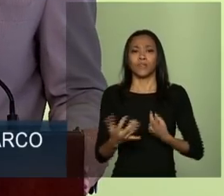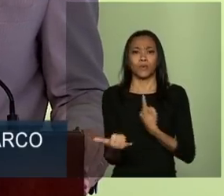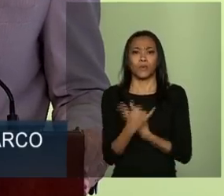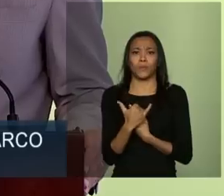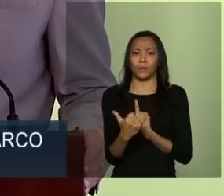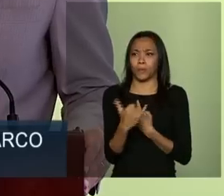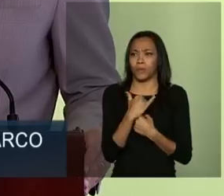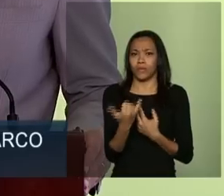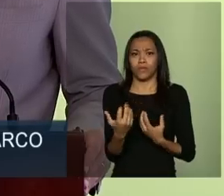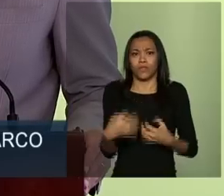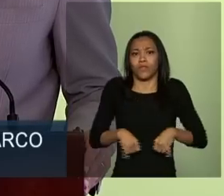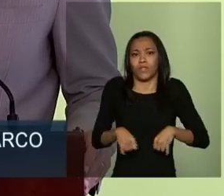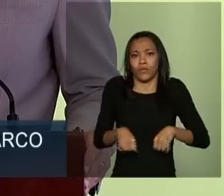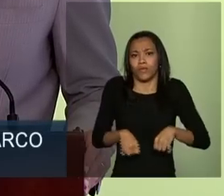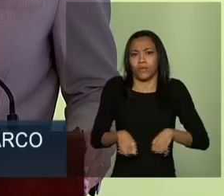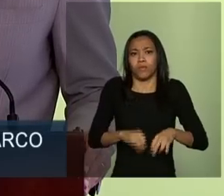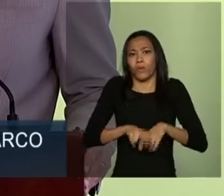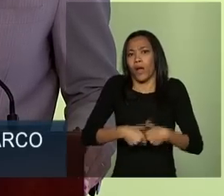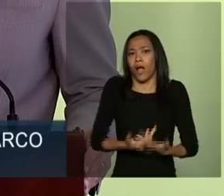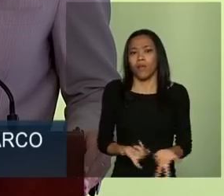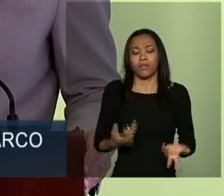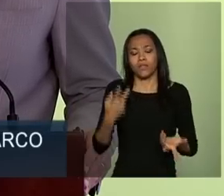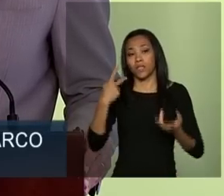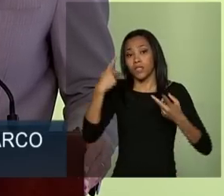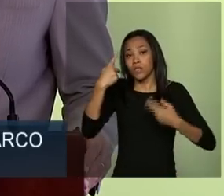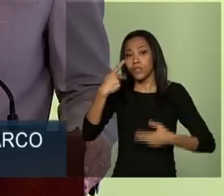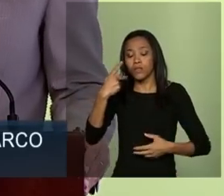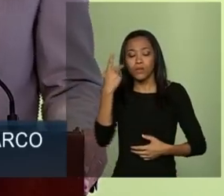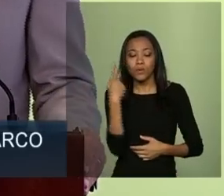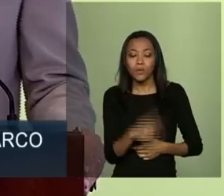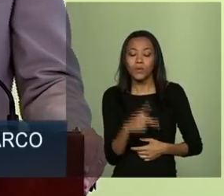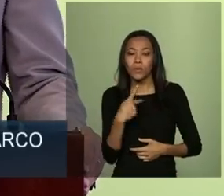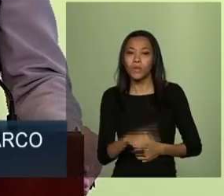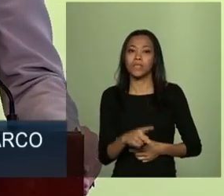isso? De terem suas plantas